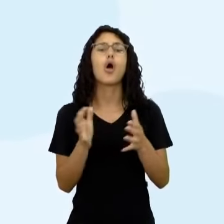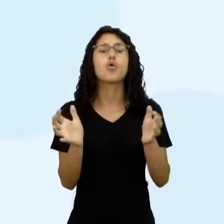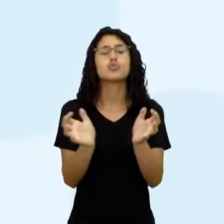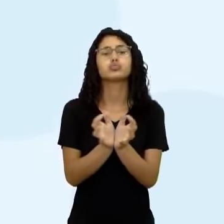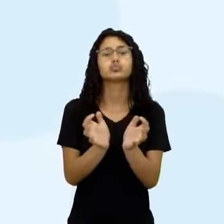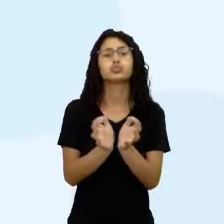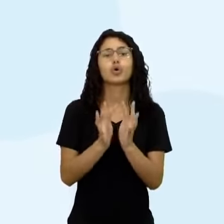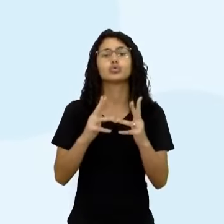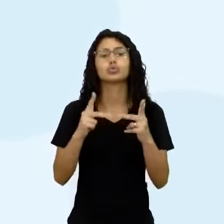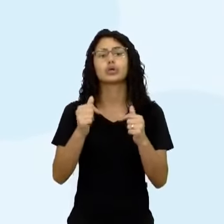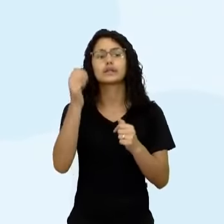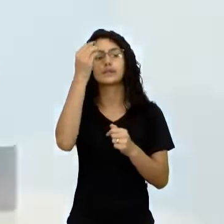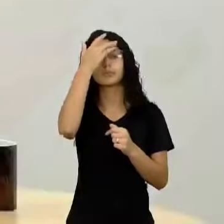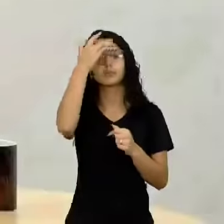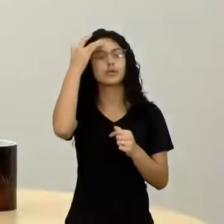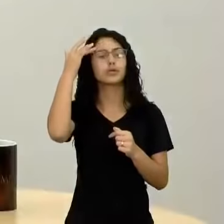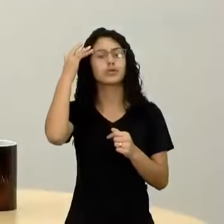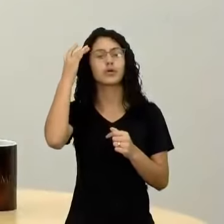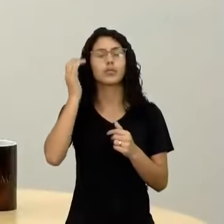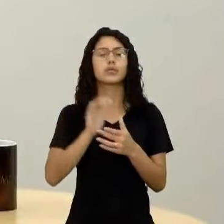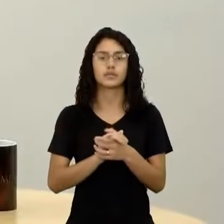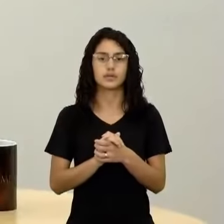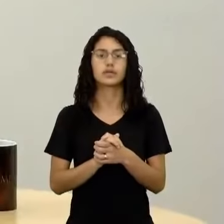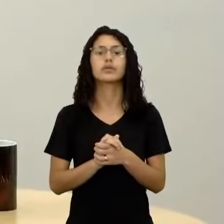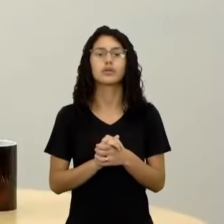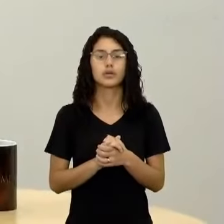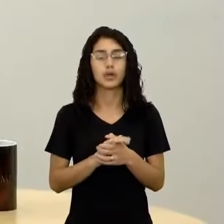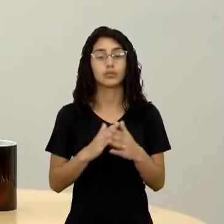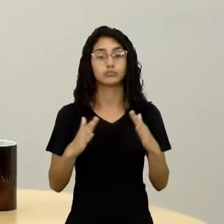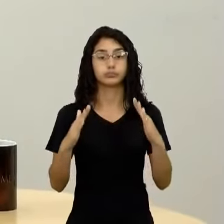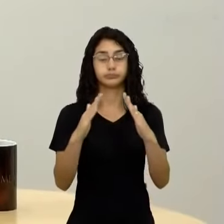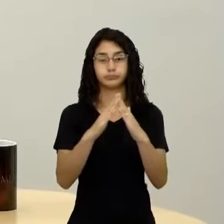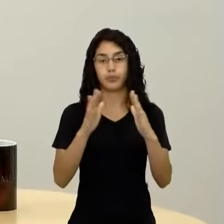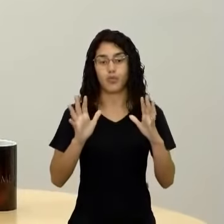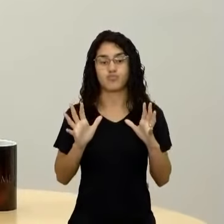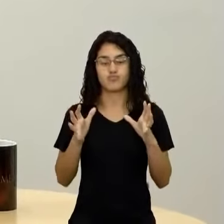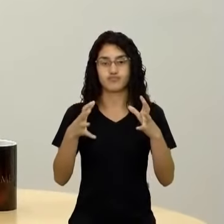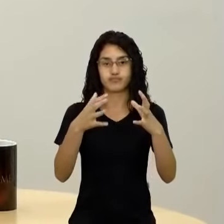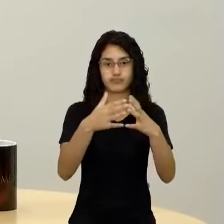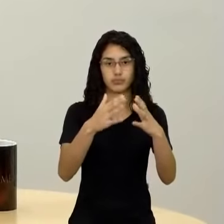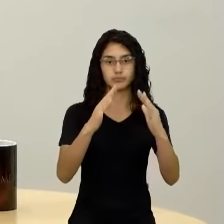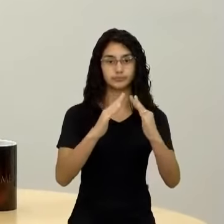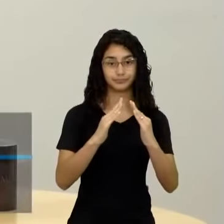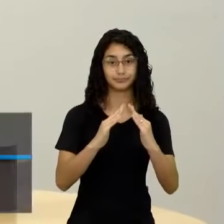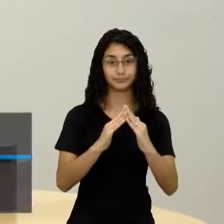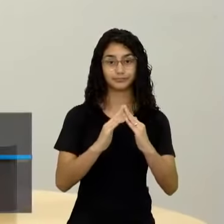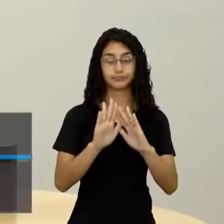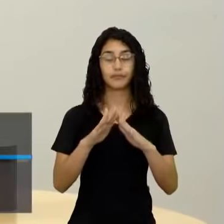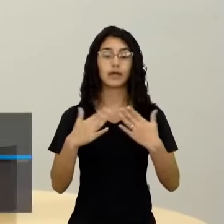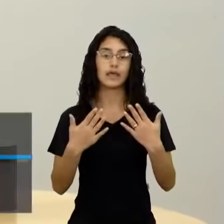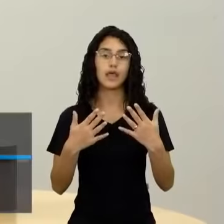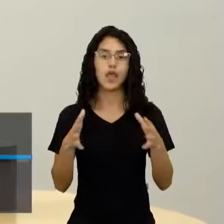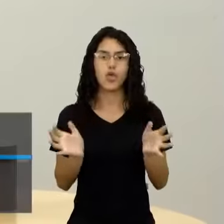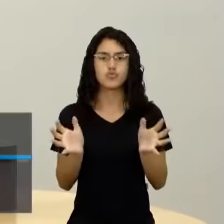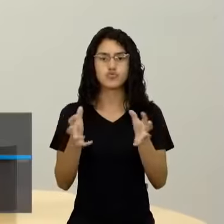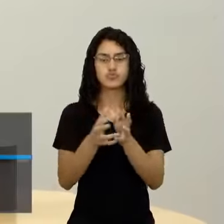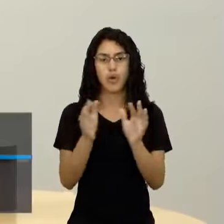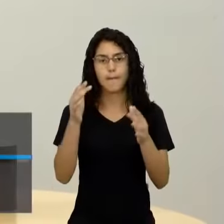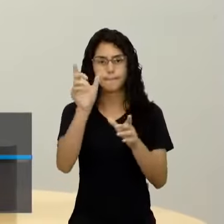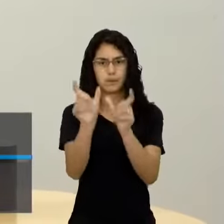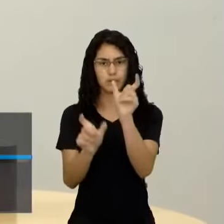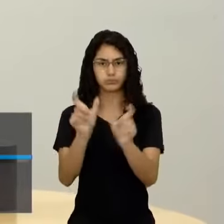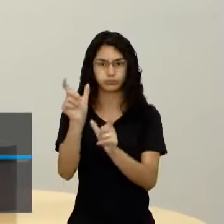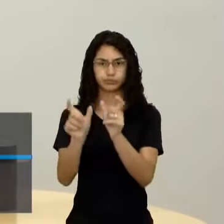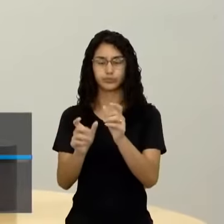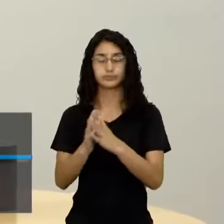psicológica é mental dentro de uma casa para ser tratadas né E aí ele reúne todas as pessoas